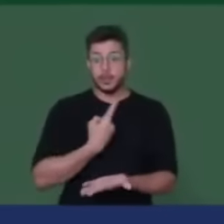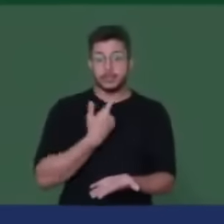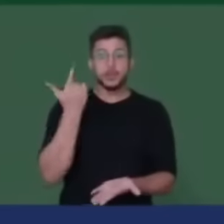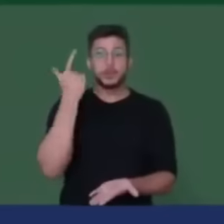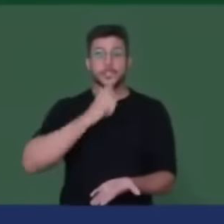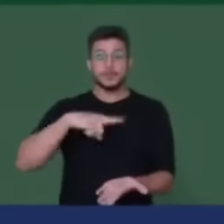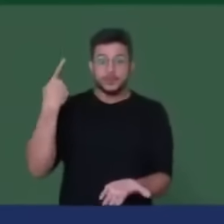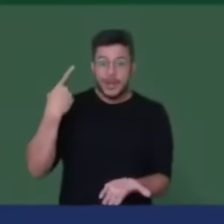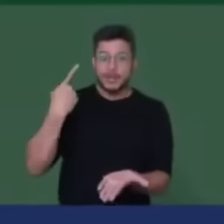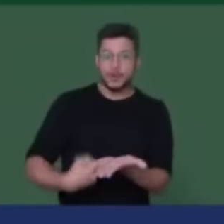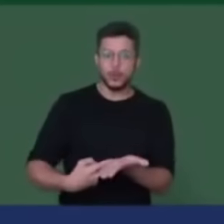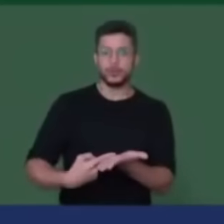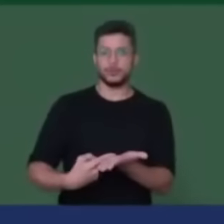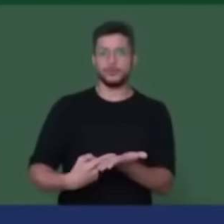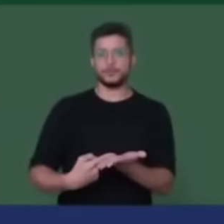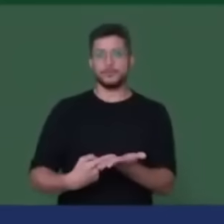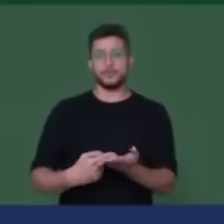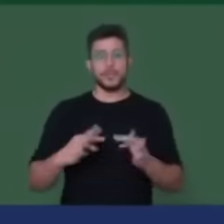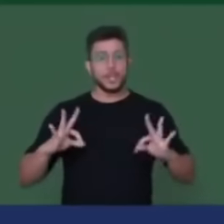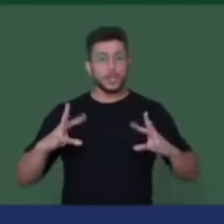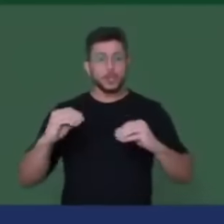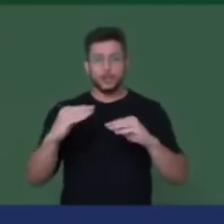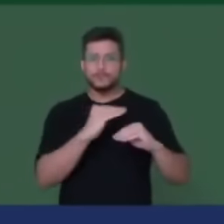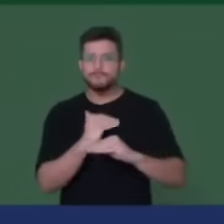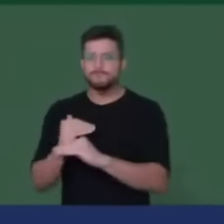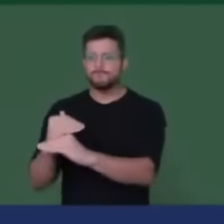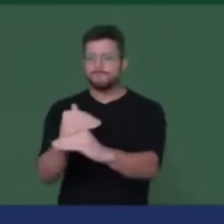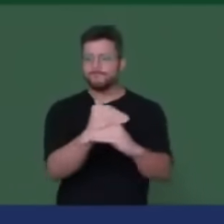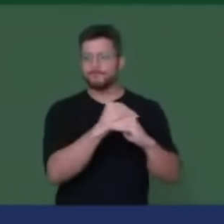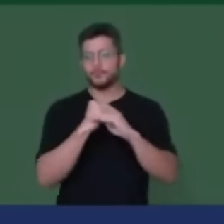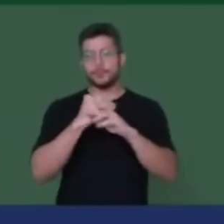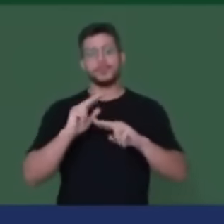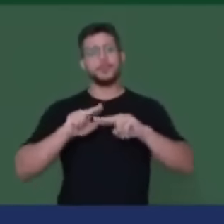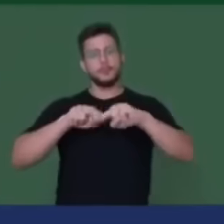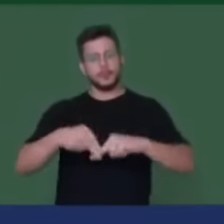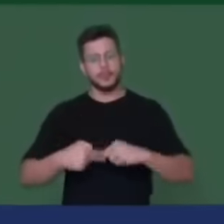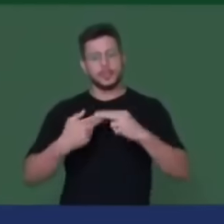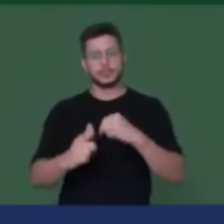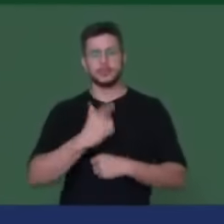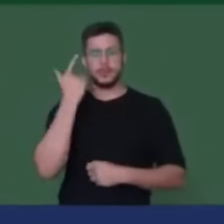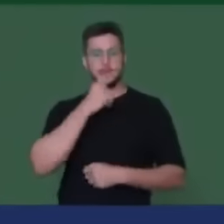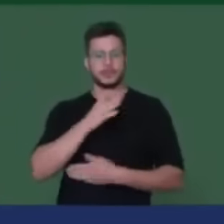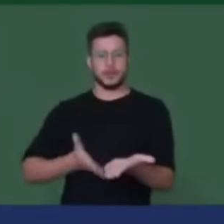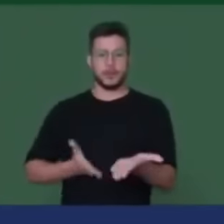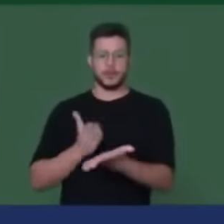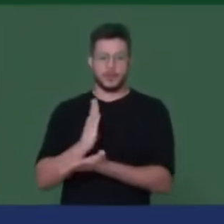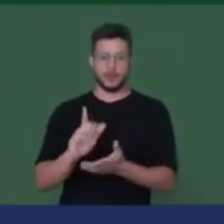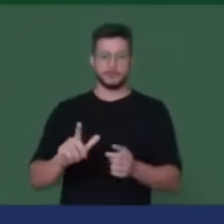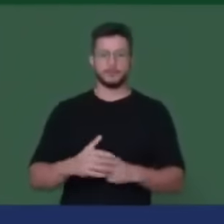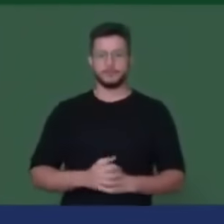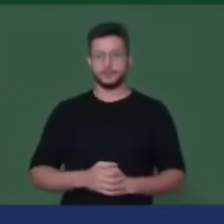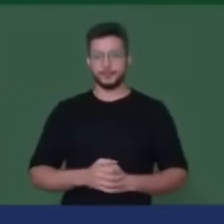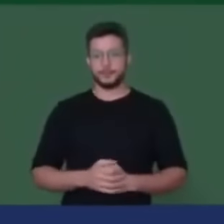acordo que consensualizou e, repito, o placar demonstrou isso. Portanto, eu achei por